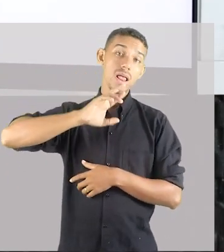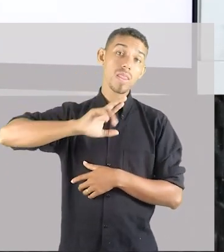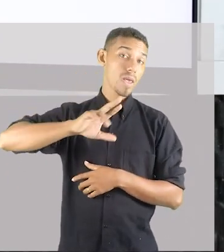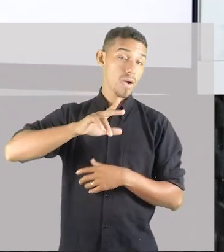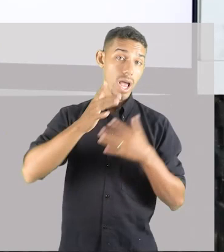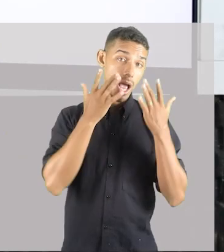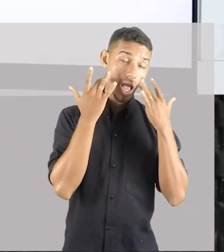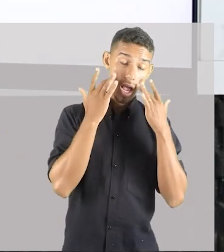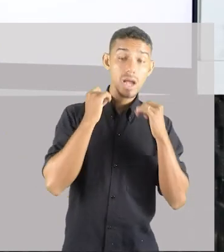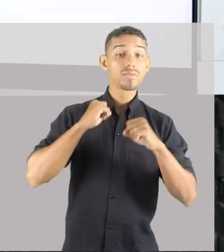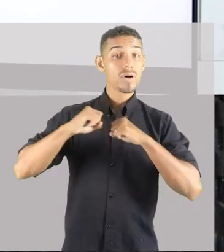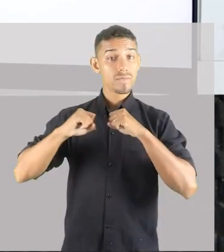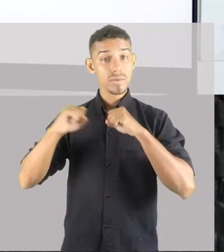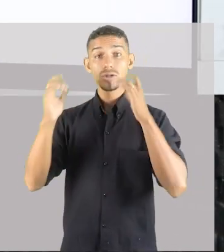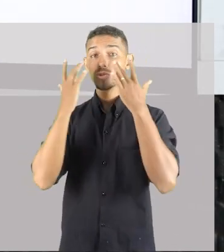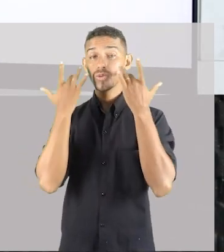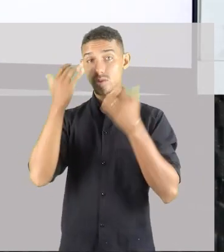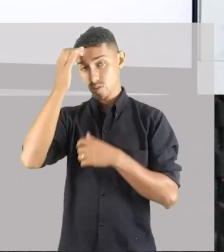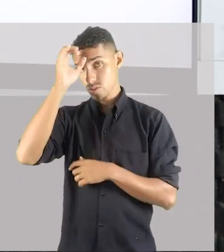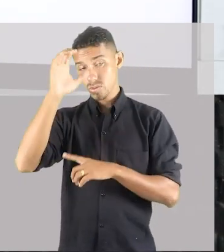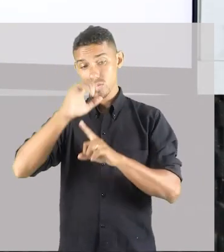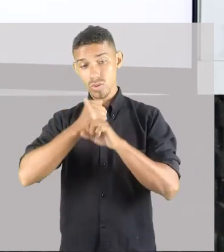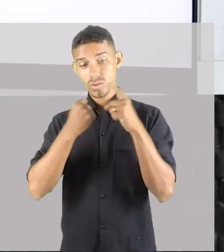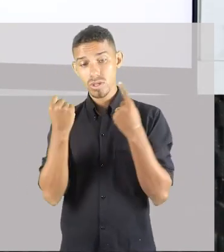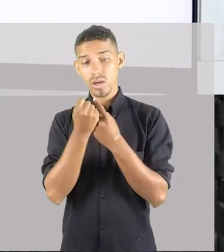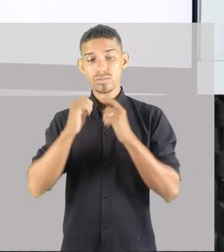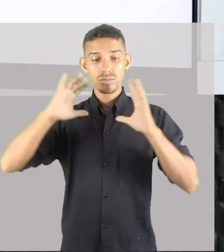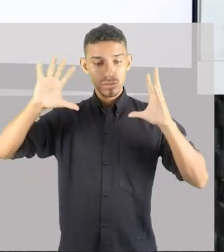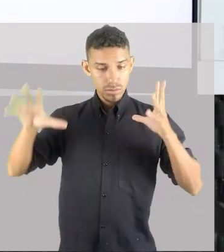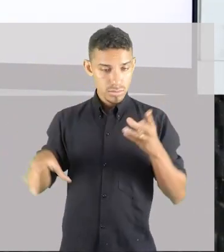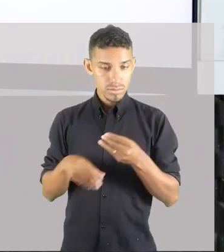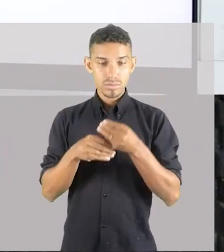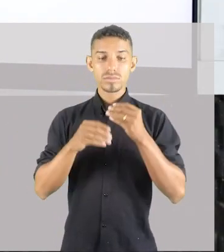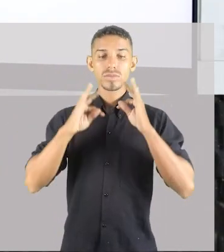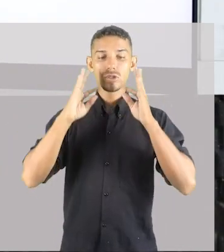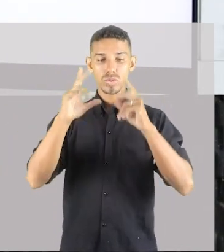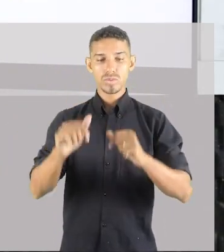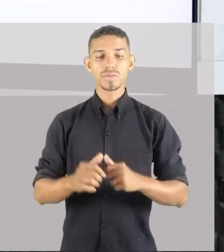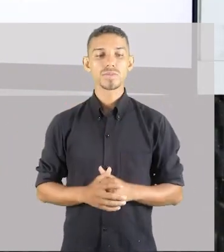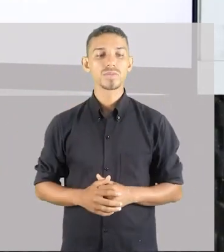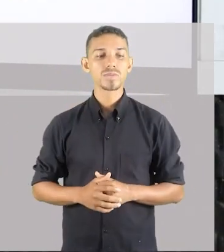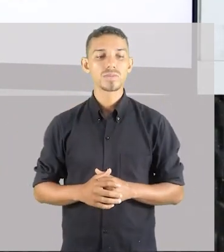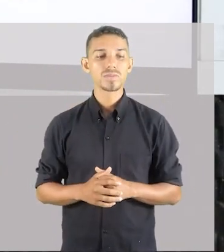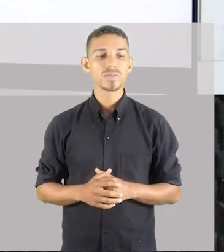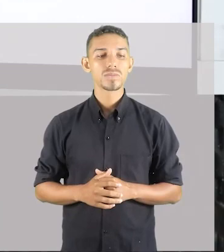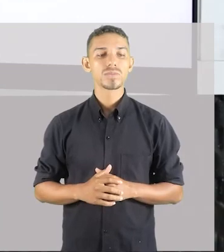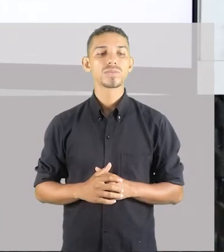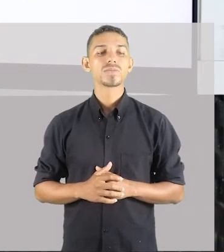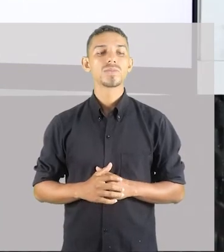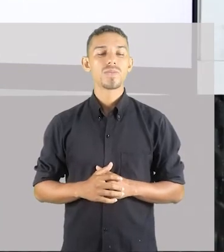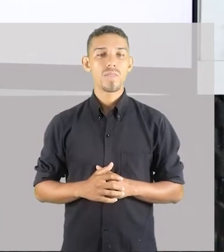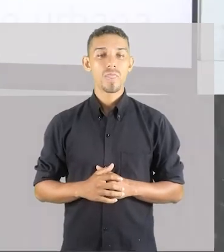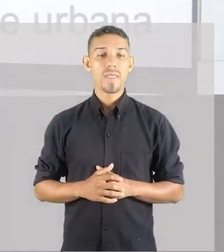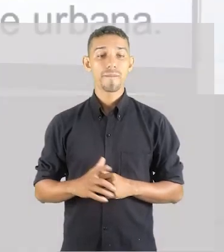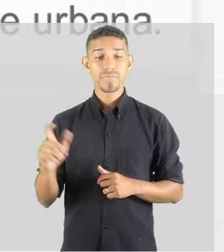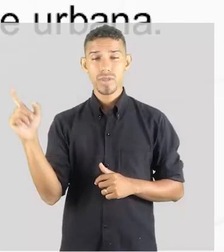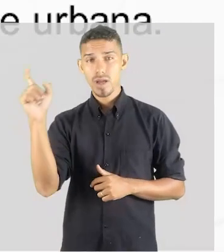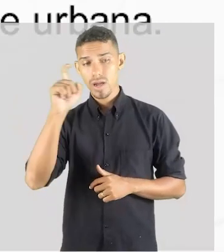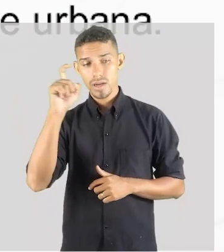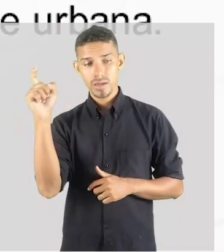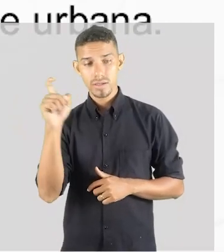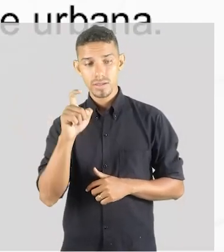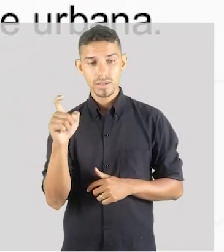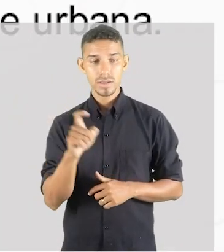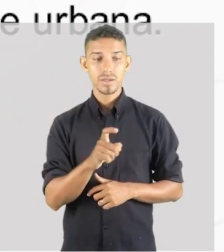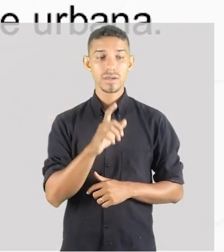arte é um movimento cultural social que engloba tudo isso que eu falei mais um pouquinho grafite com i